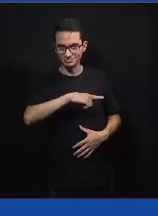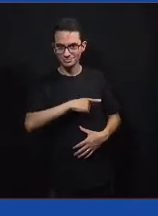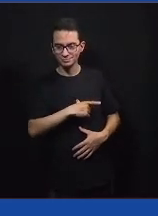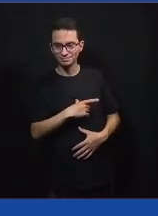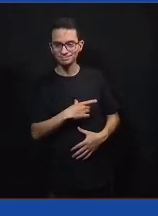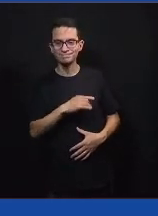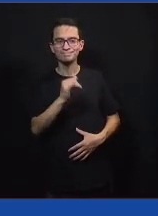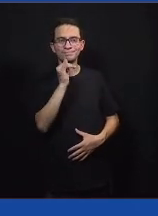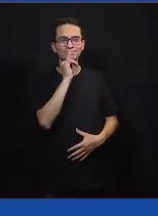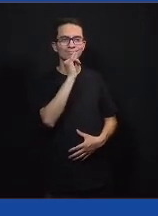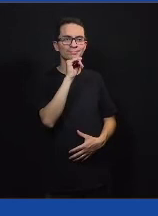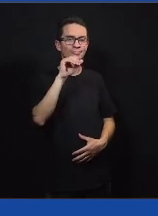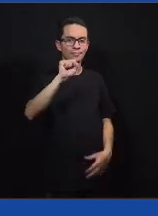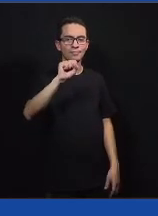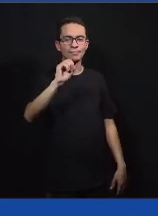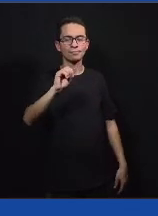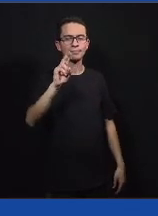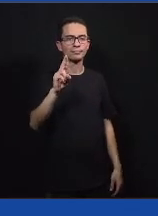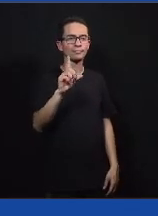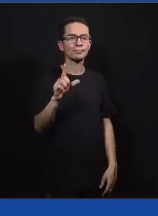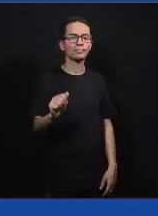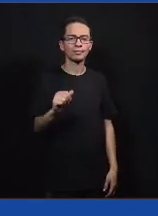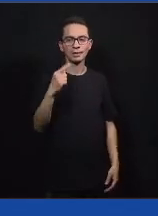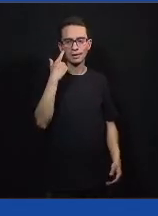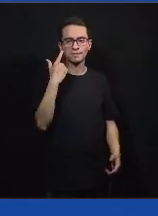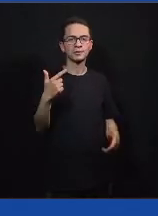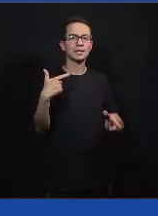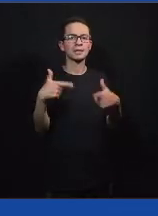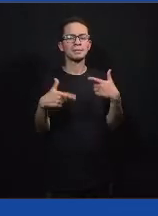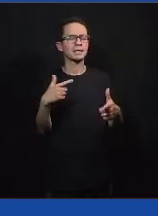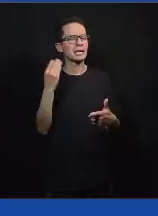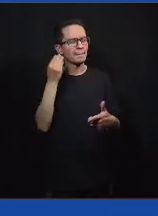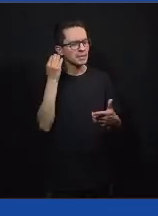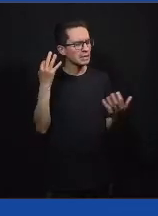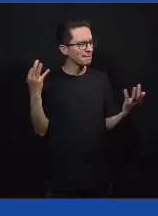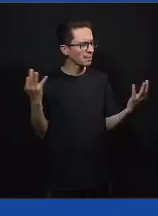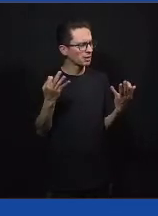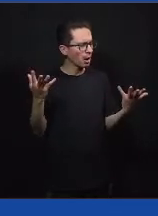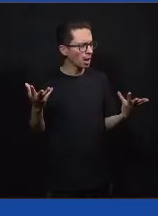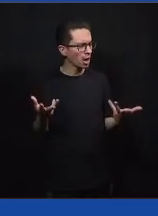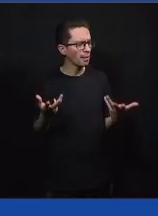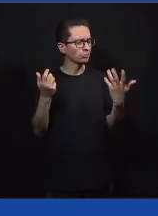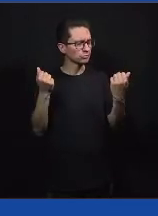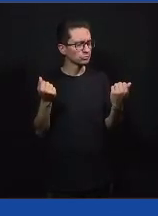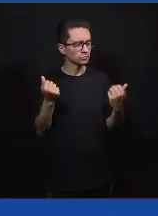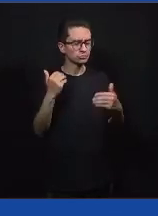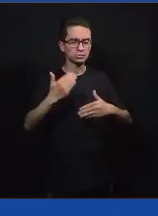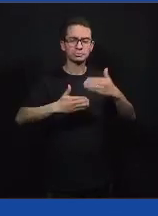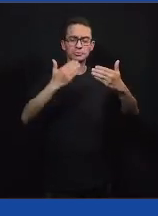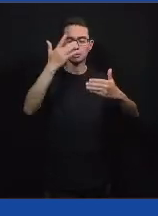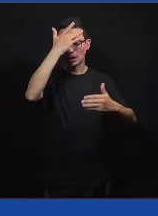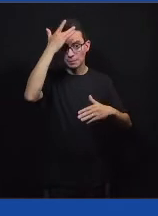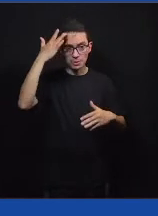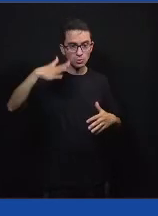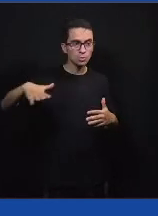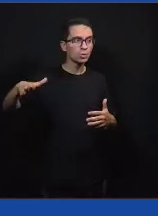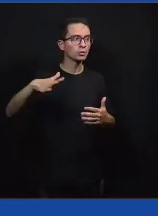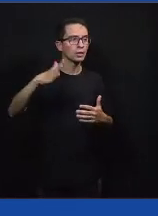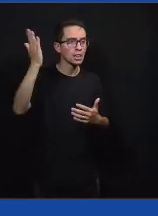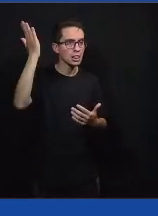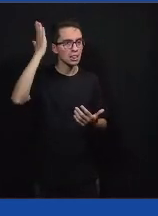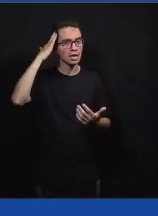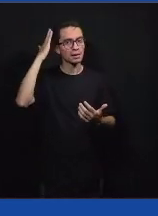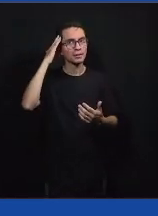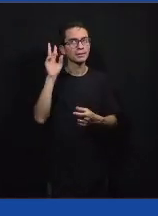Rosangela Souza diz que lindo trabalho experiência maravilhosa em crescimento como pessoa né E ela